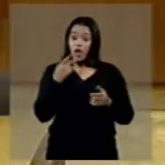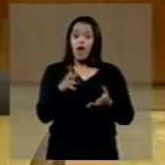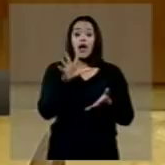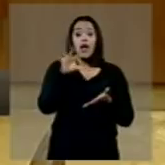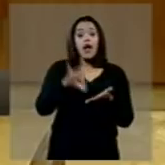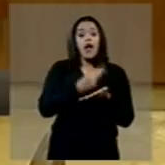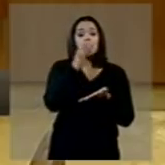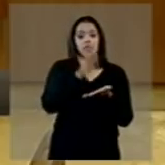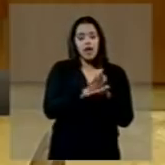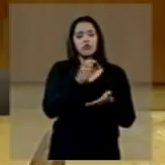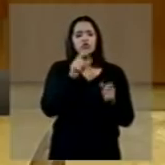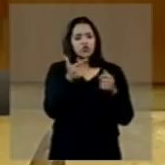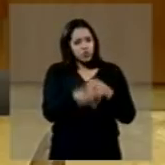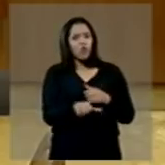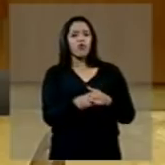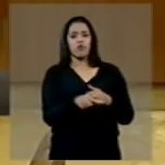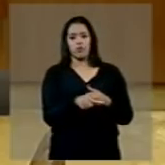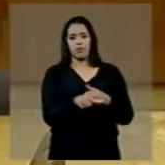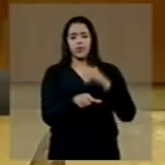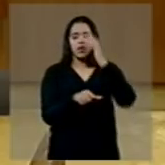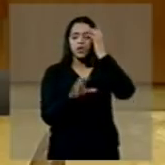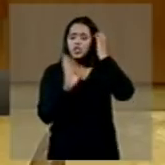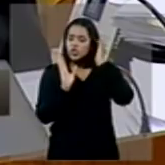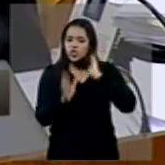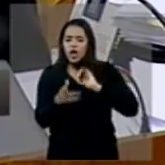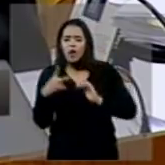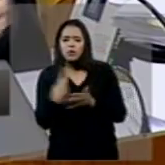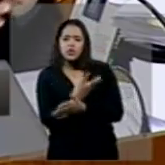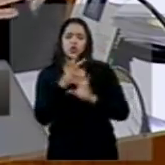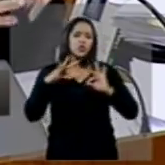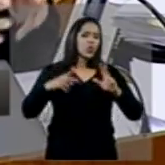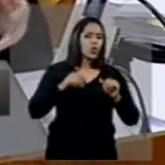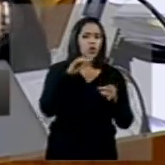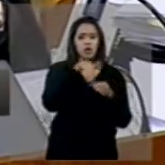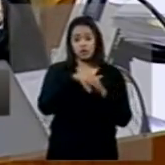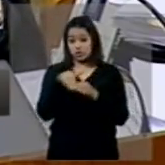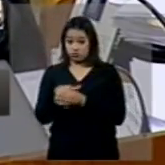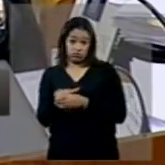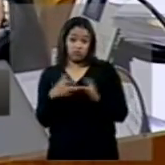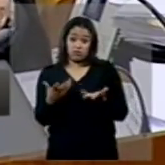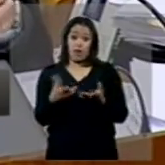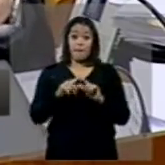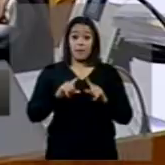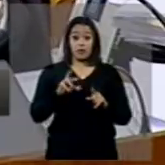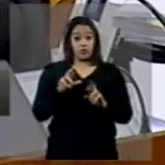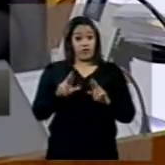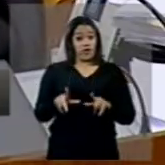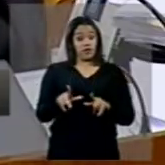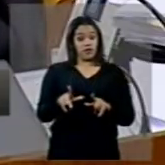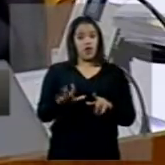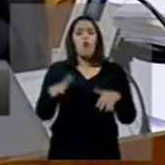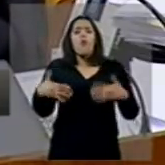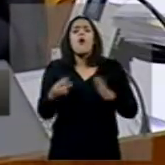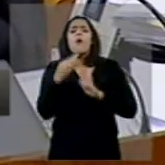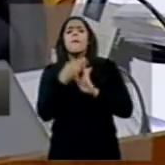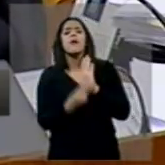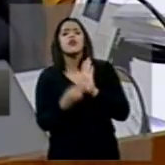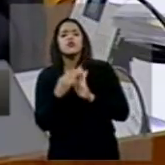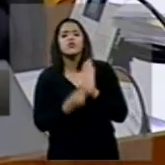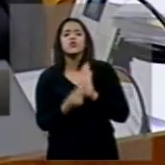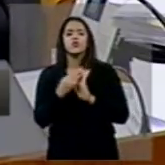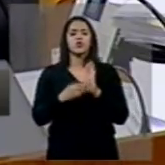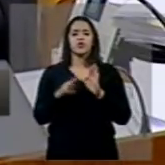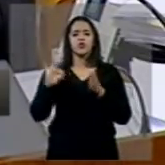em todas as eleições, ou previamente a todas as eleições. A diferença é que agora o método de